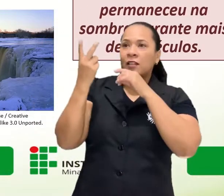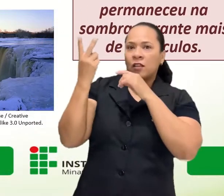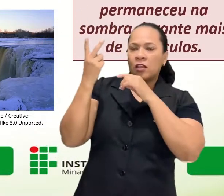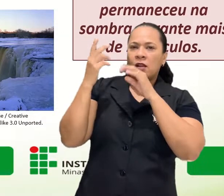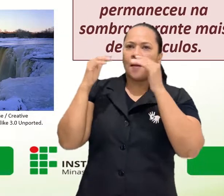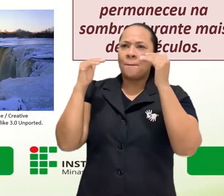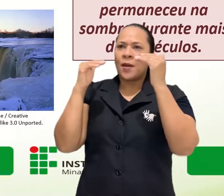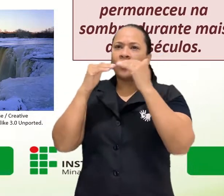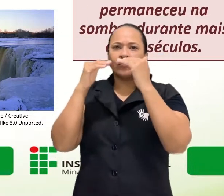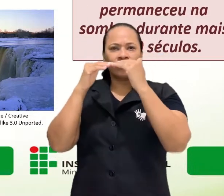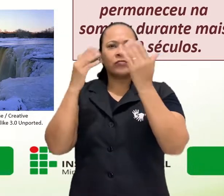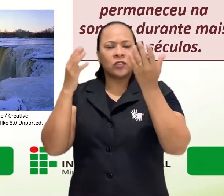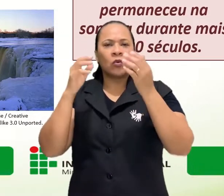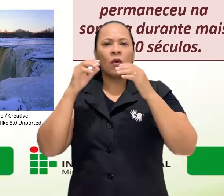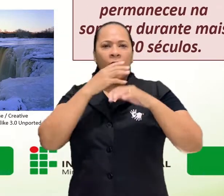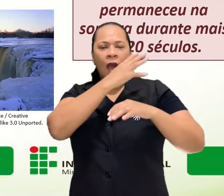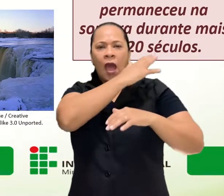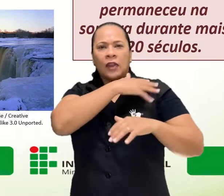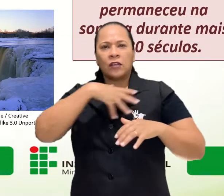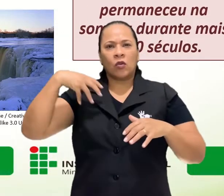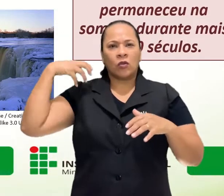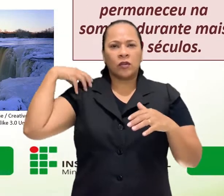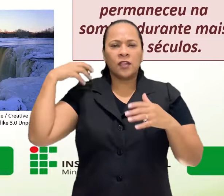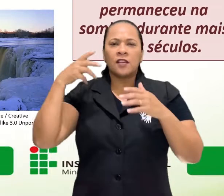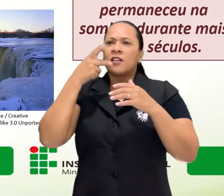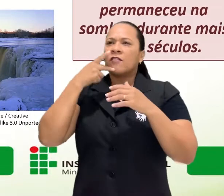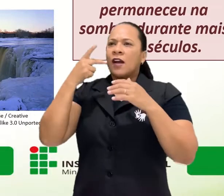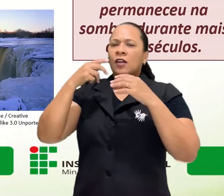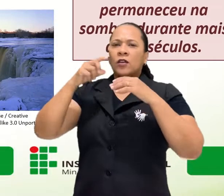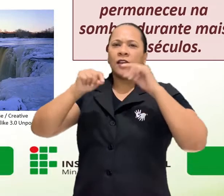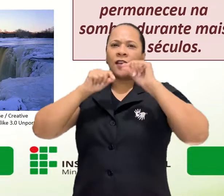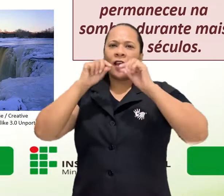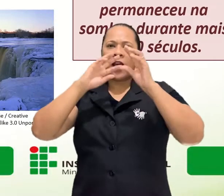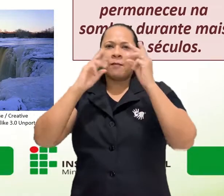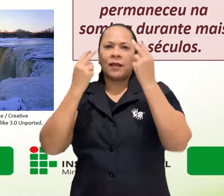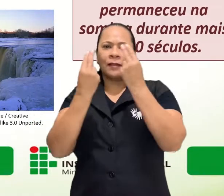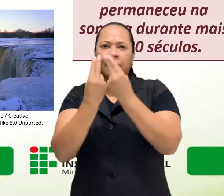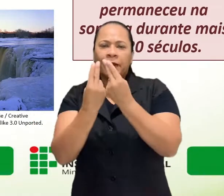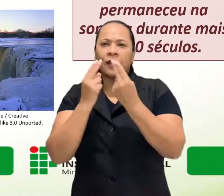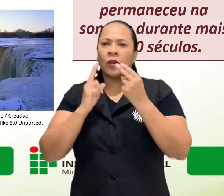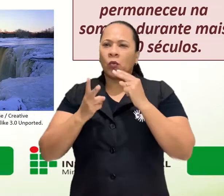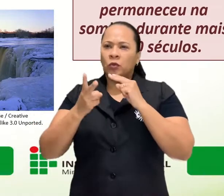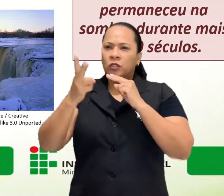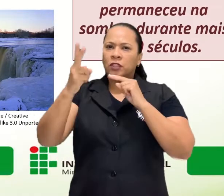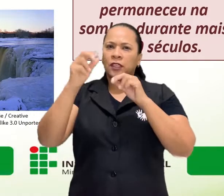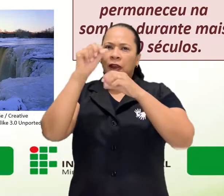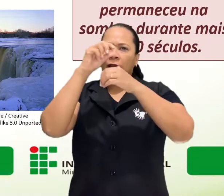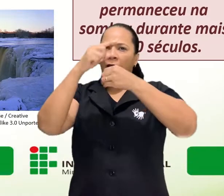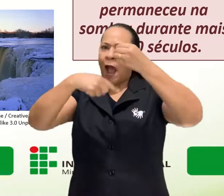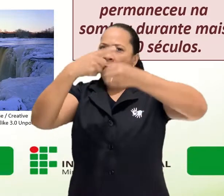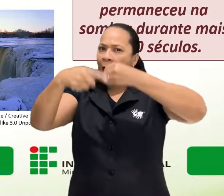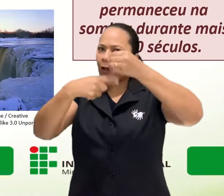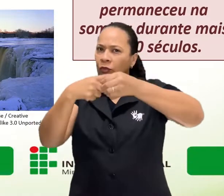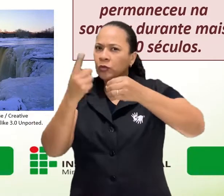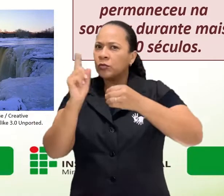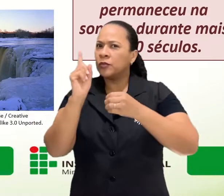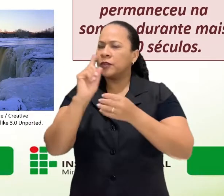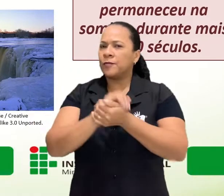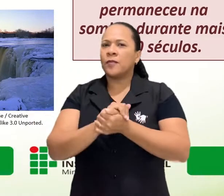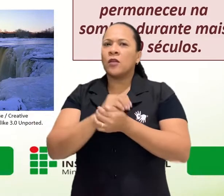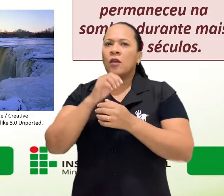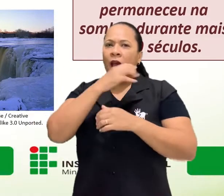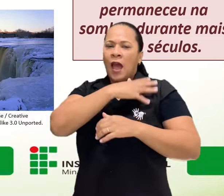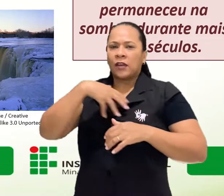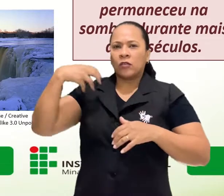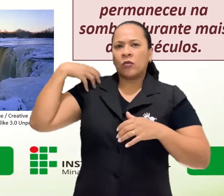Aristóteles, que acreditava que a matéria era contínua, ou seja, não era formada por átomos. Segundo Aristóteles, tudo